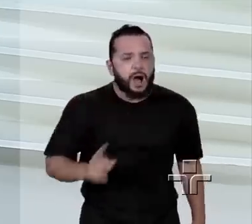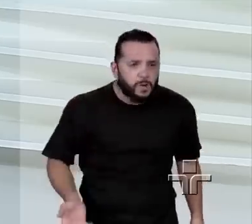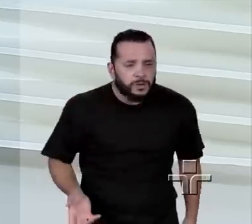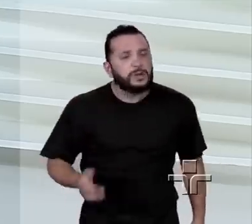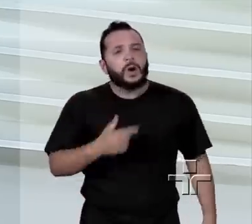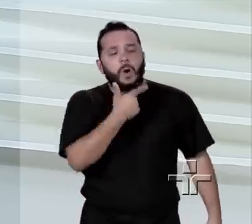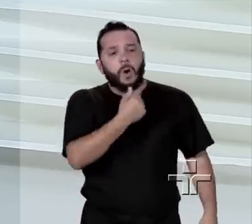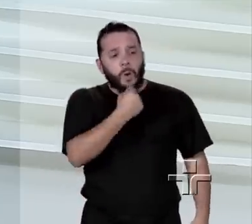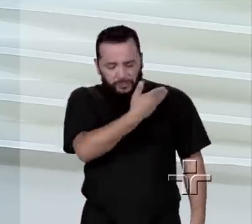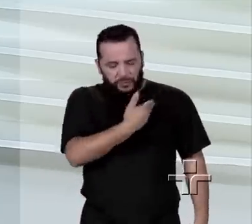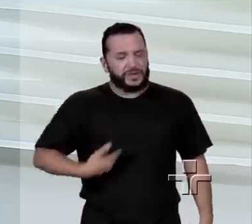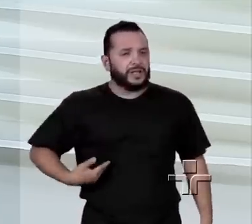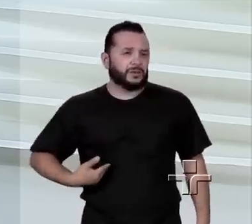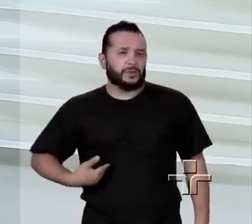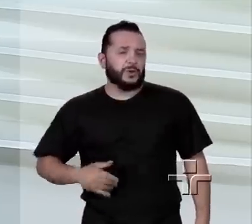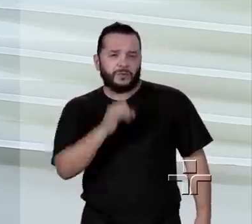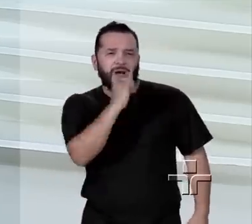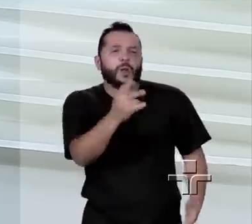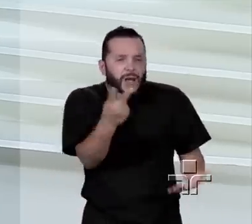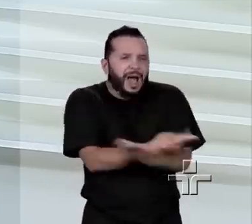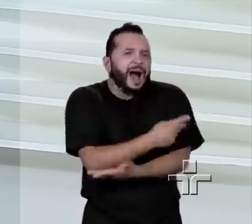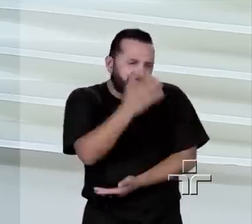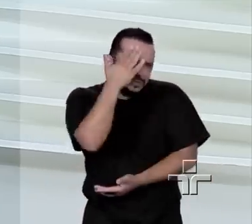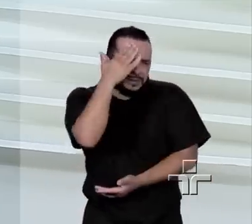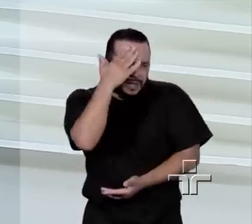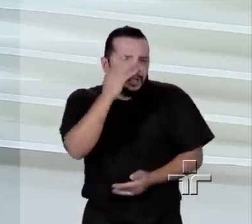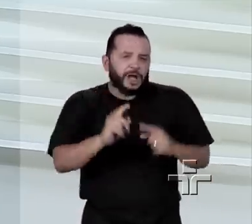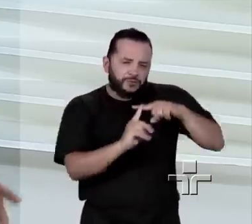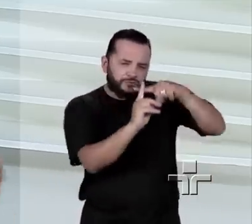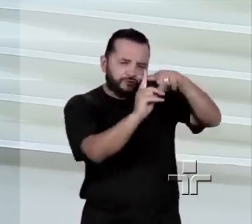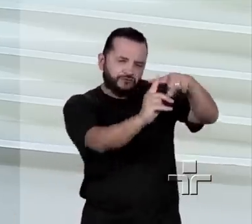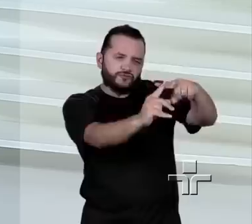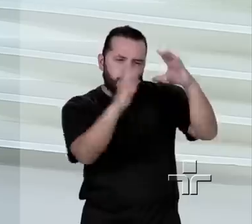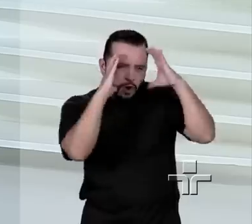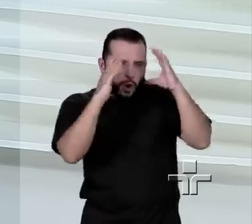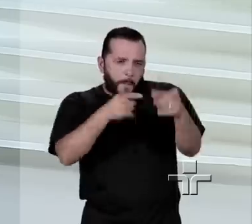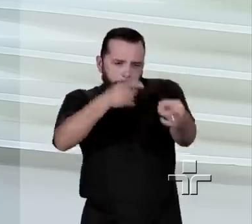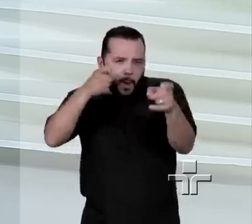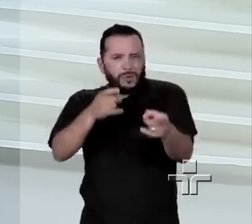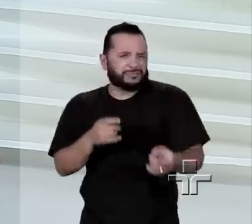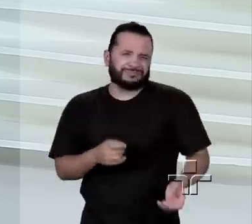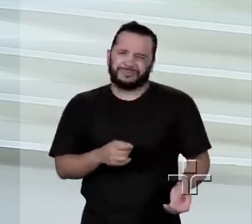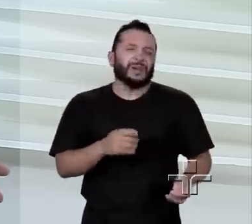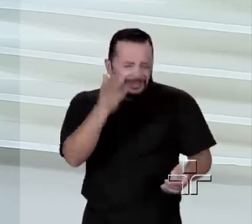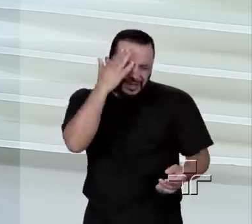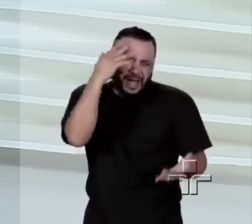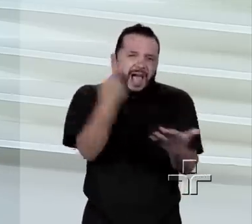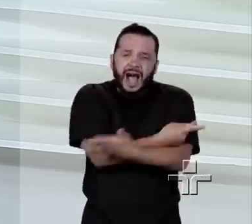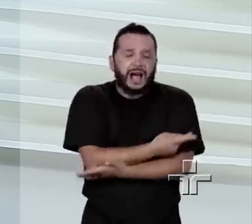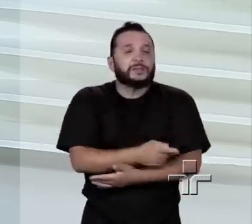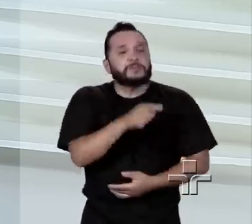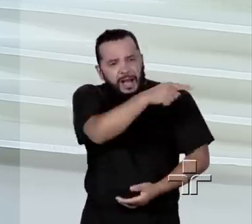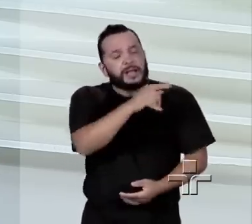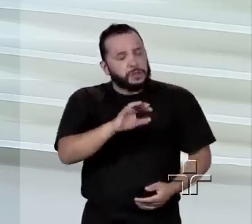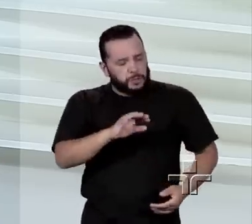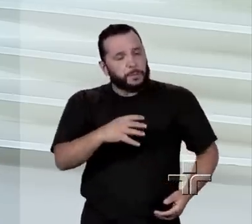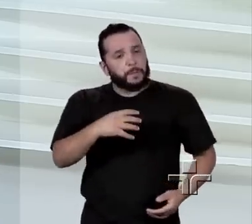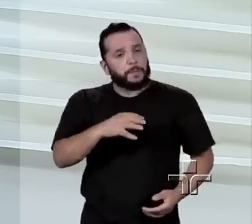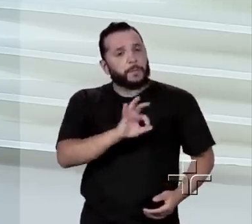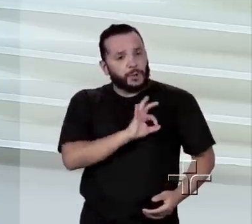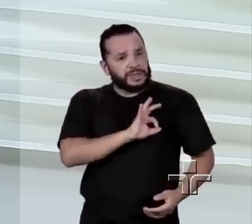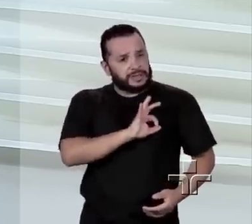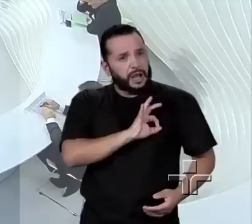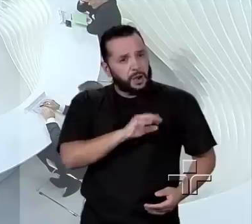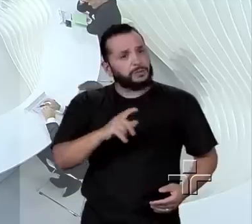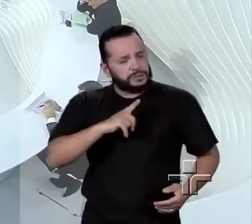teve um arrobo na fala e fez uma manifestação mais acalorada. Senador. Isso não muda o comportamento do policial.